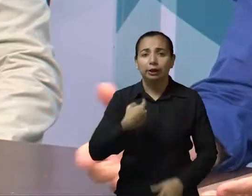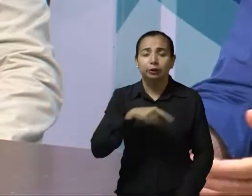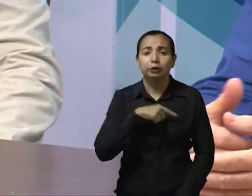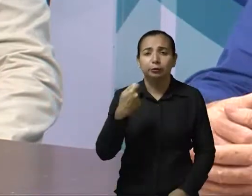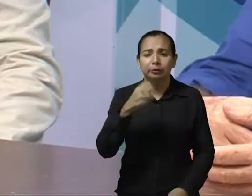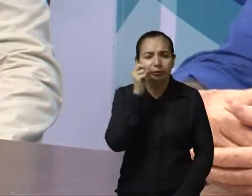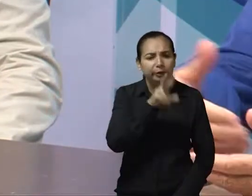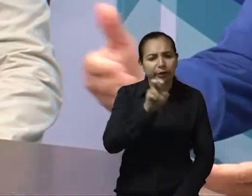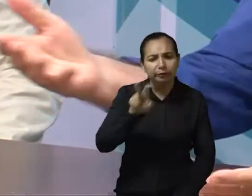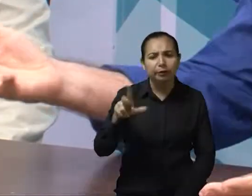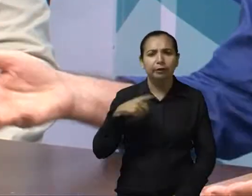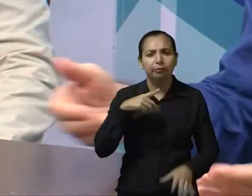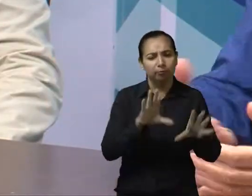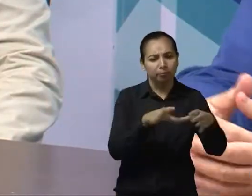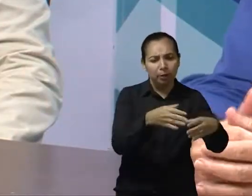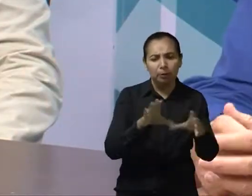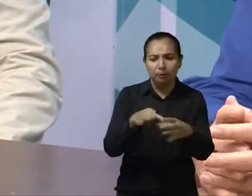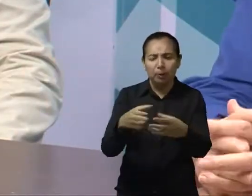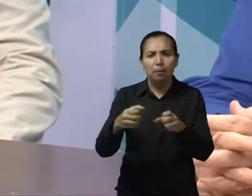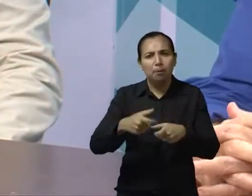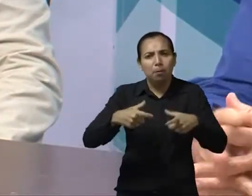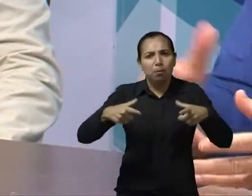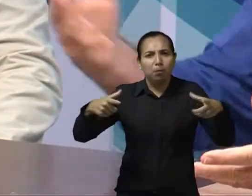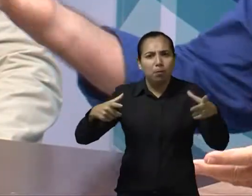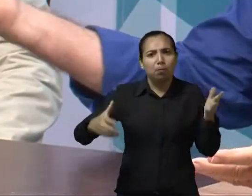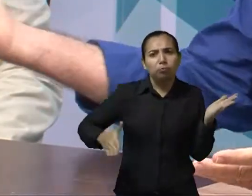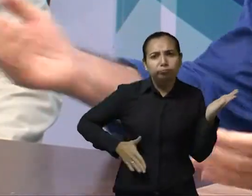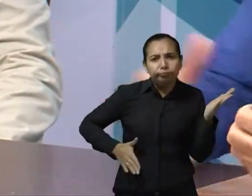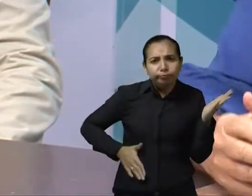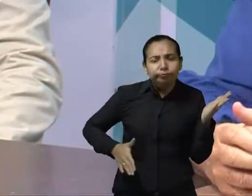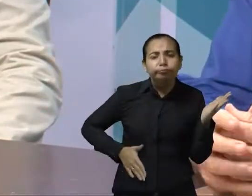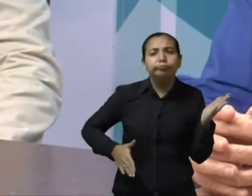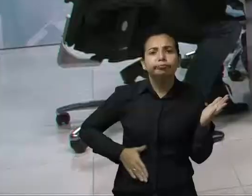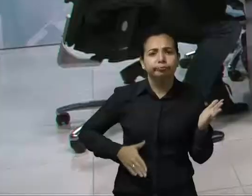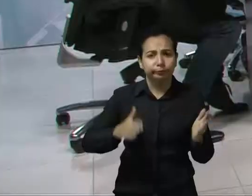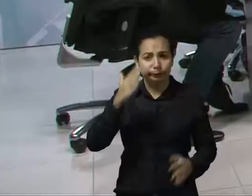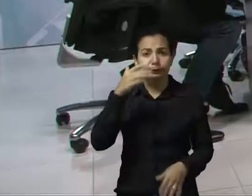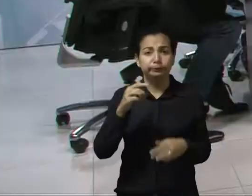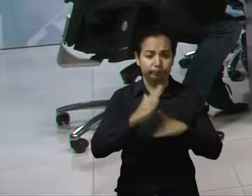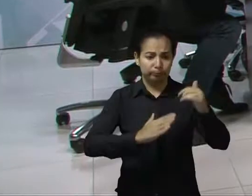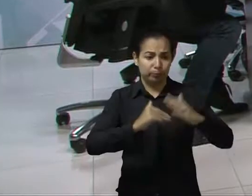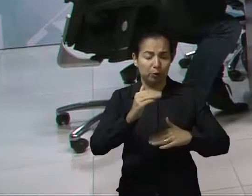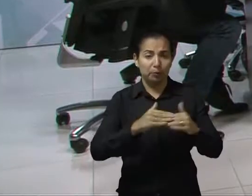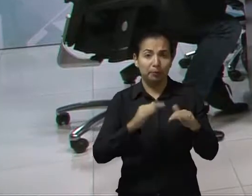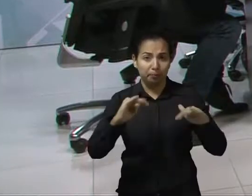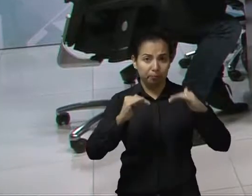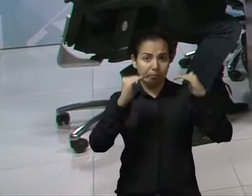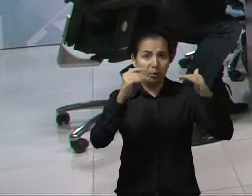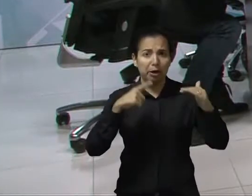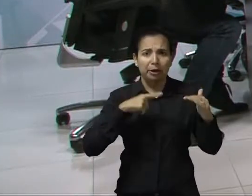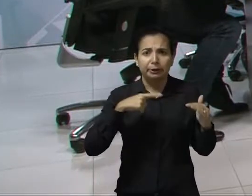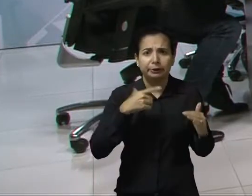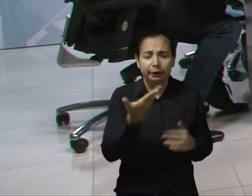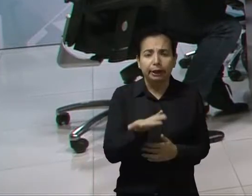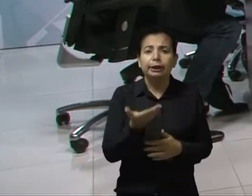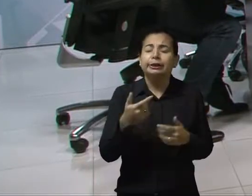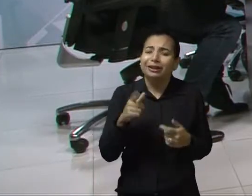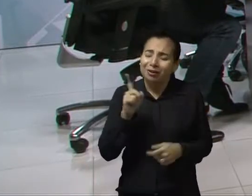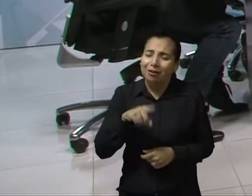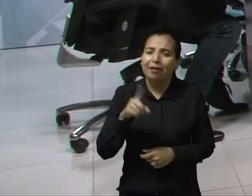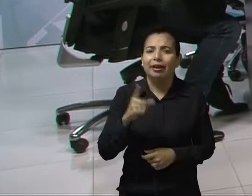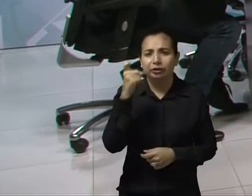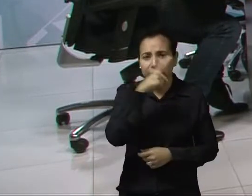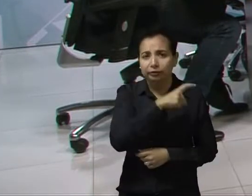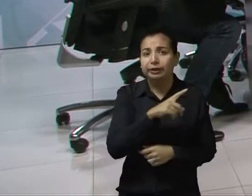das facções, dessa situação dos presídios, né, que os dois aqui sabem muito mais do que eu, é uma situação muito delicada e que